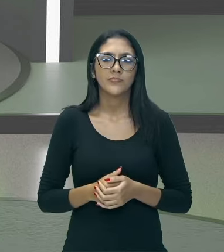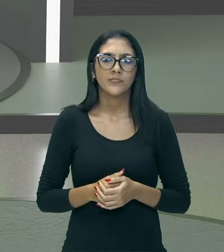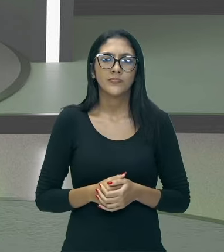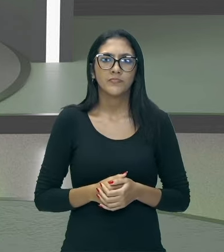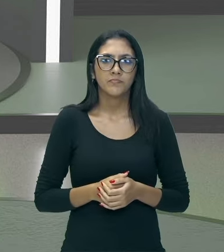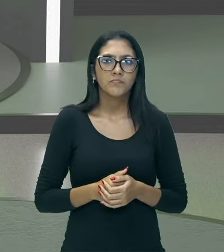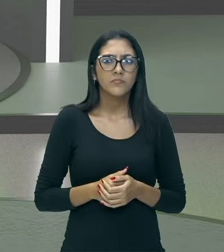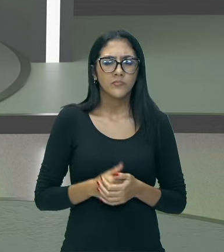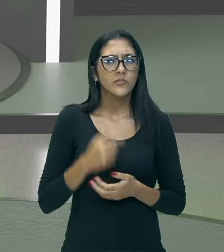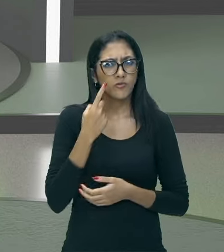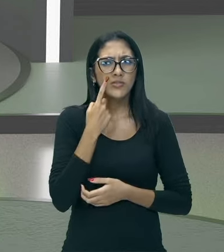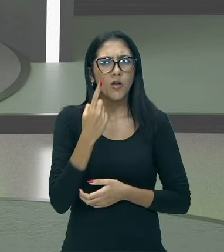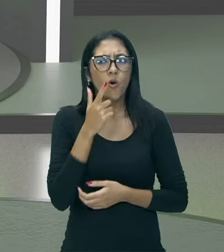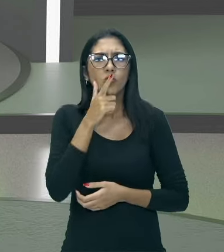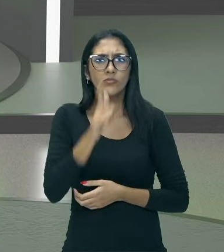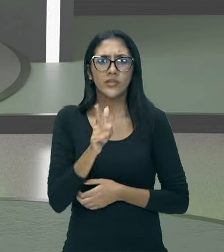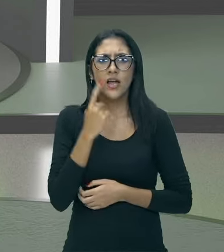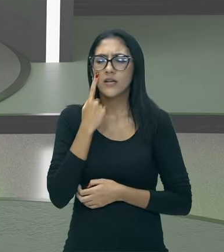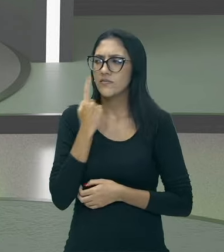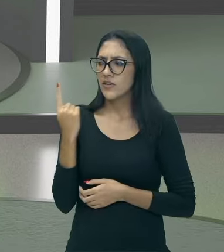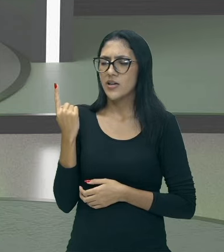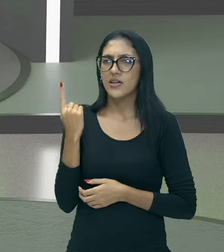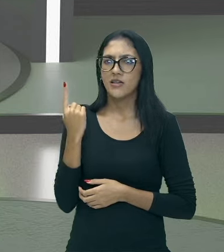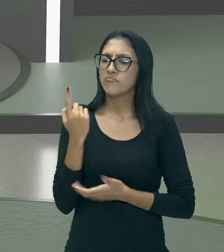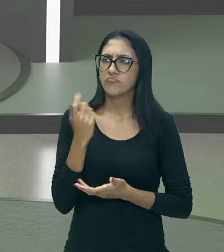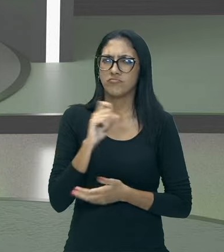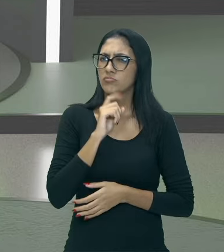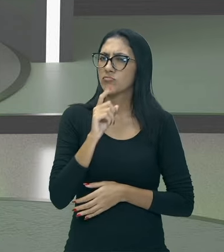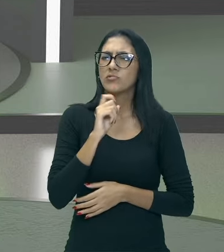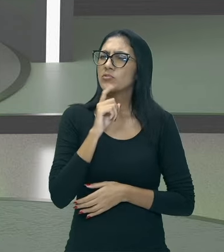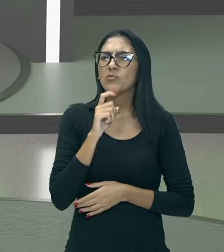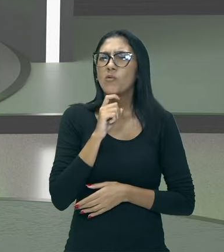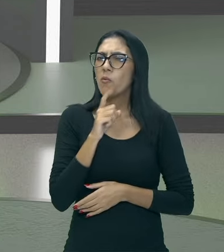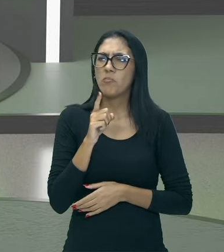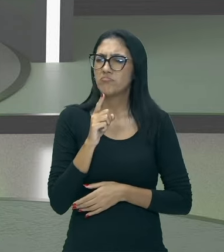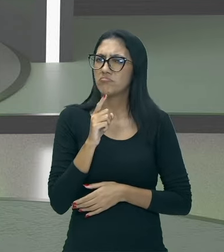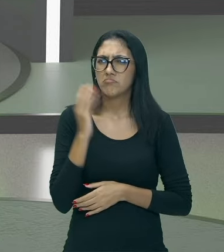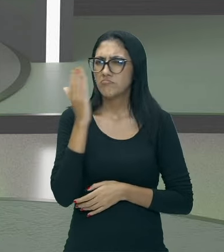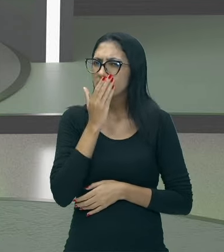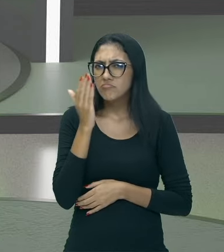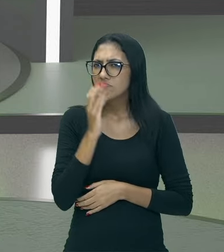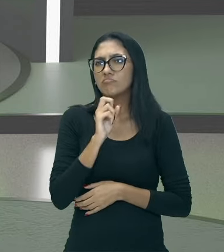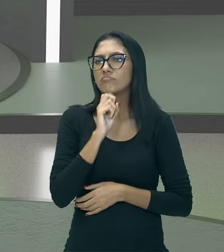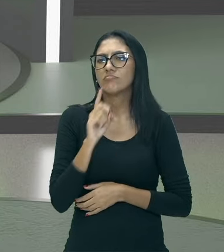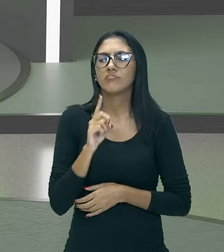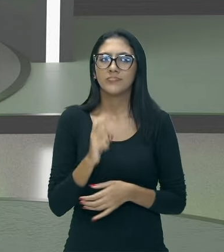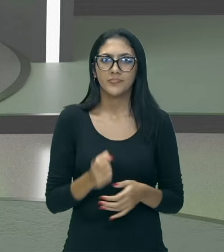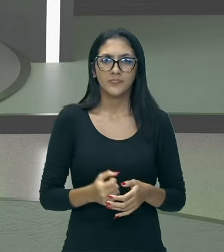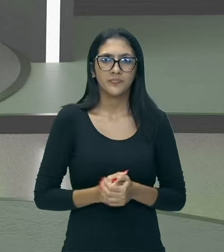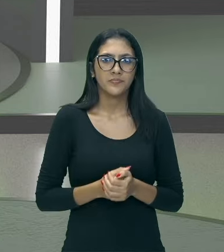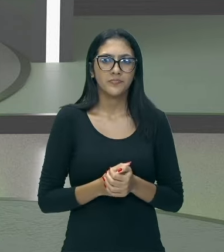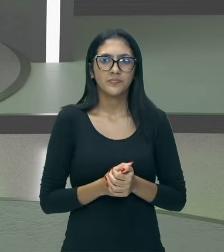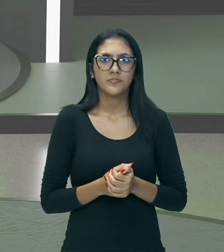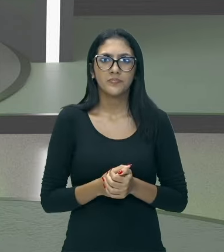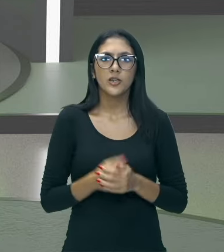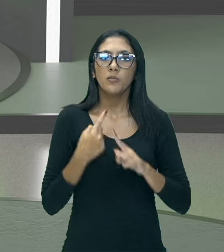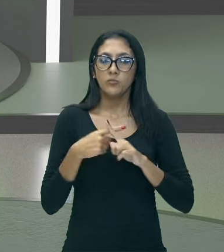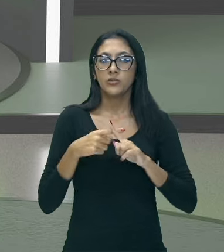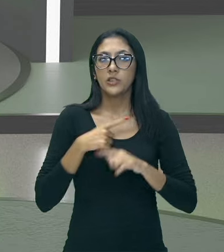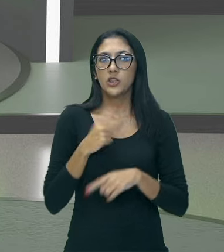Você vê essas substâncias químicas aqui? Não, né? Você não vê essas substâncias químicas, porque nós temos aqui